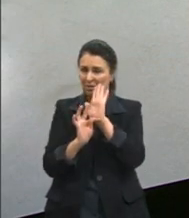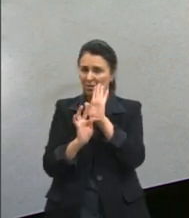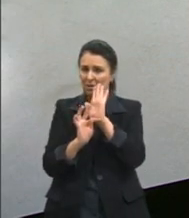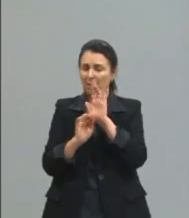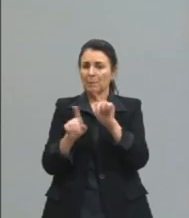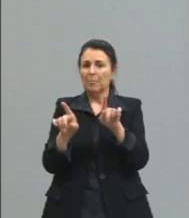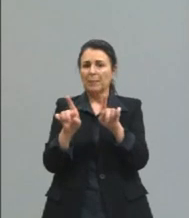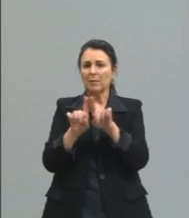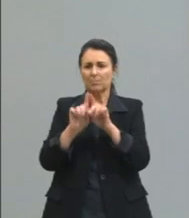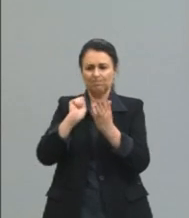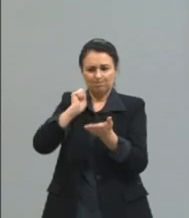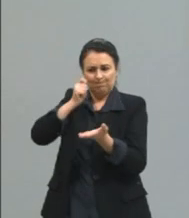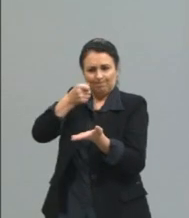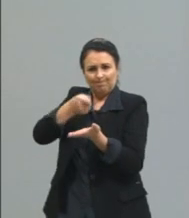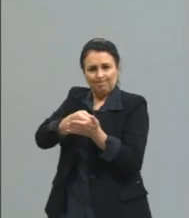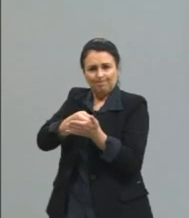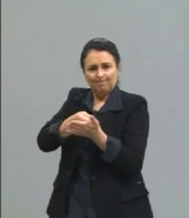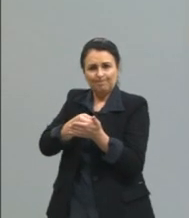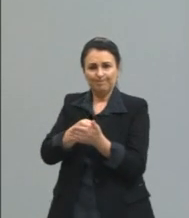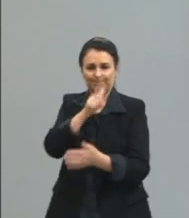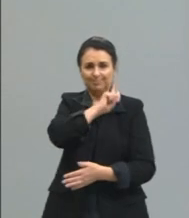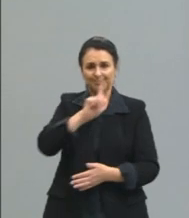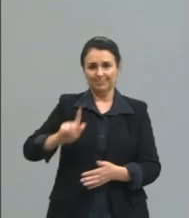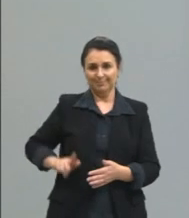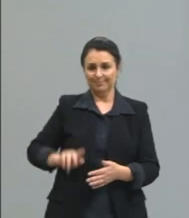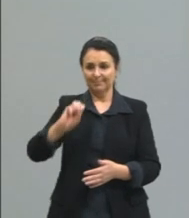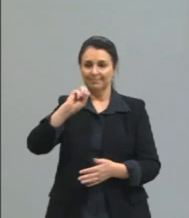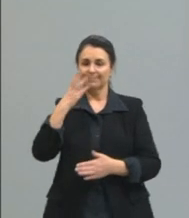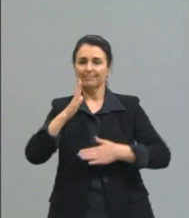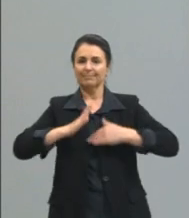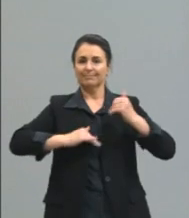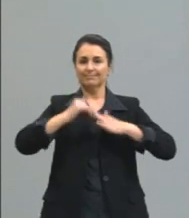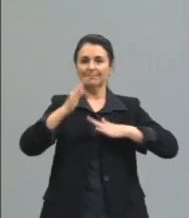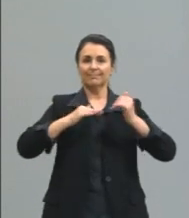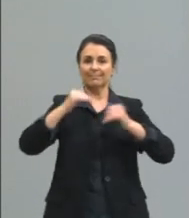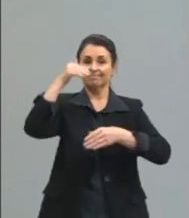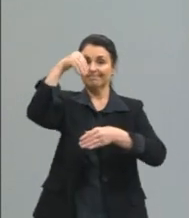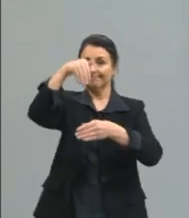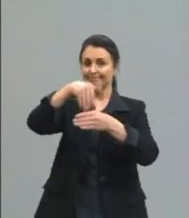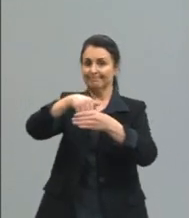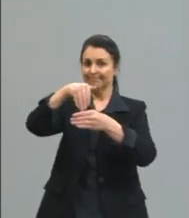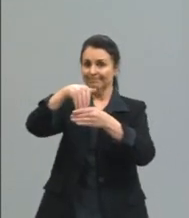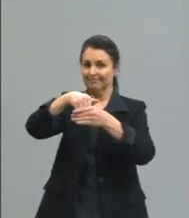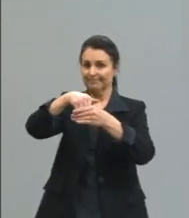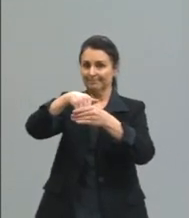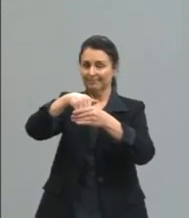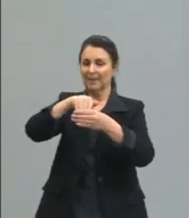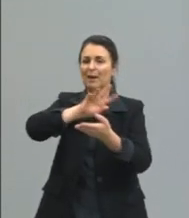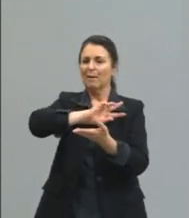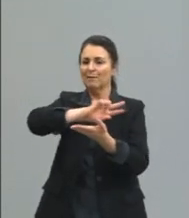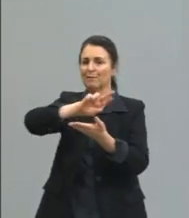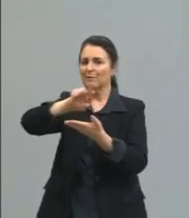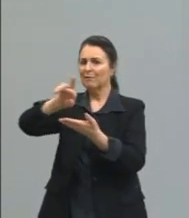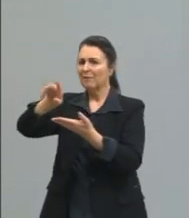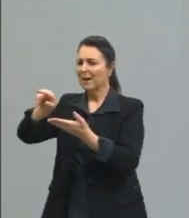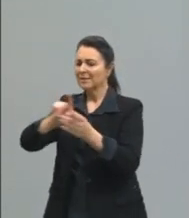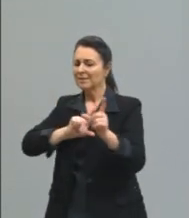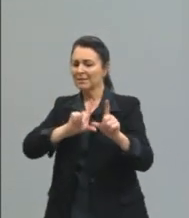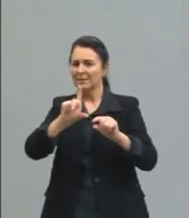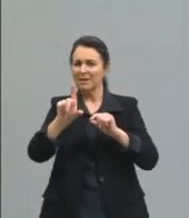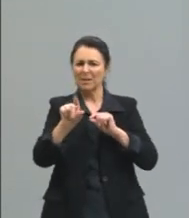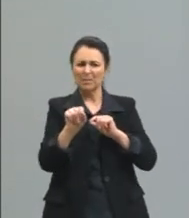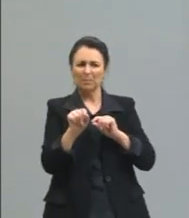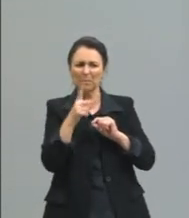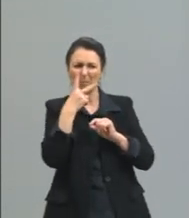O arbítrio governamental ou as práticas eleitorais? Então, várias das alternativas parecem mais ou